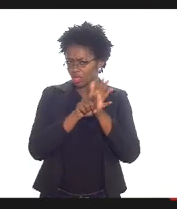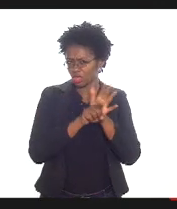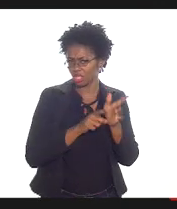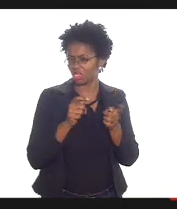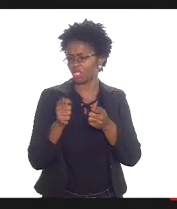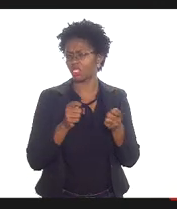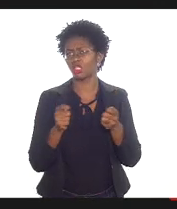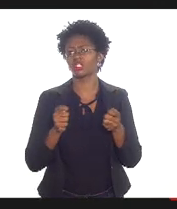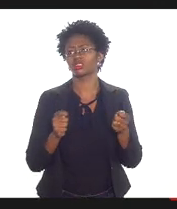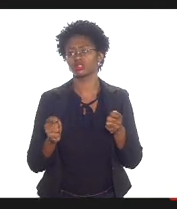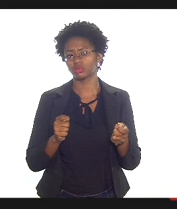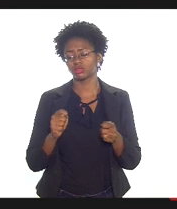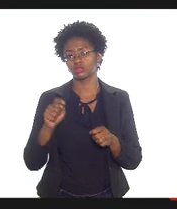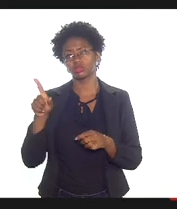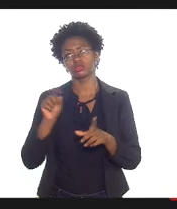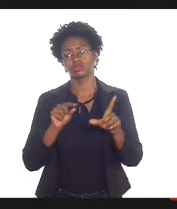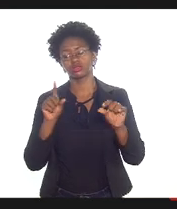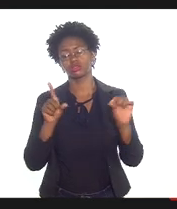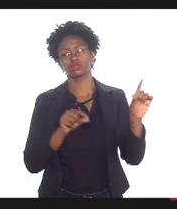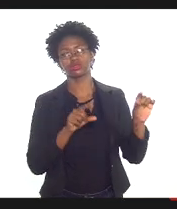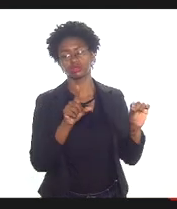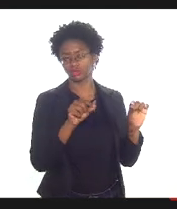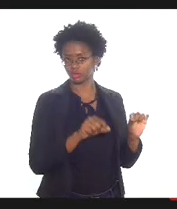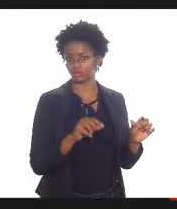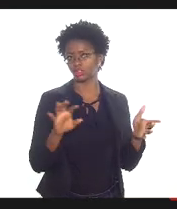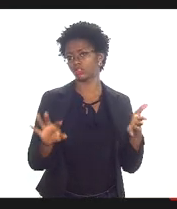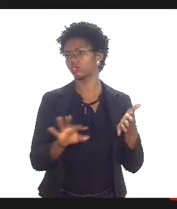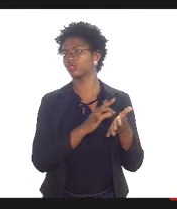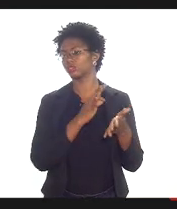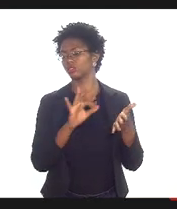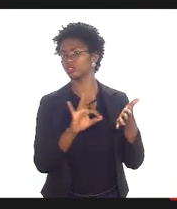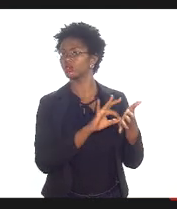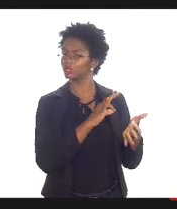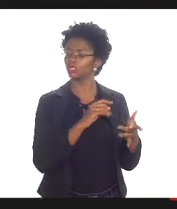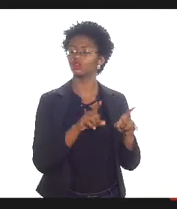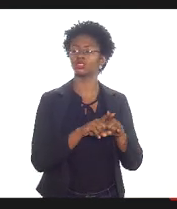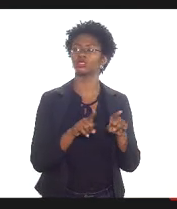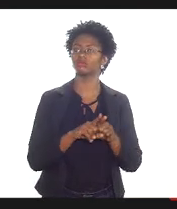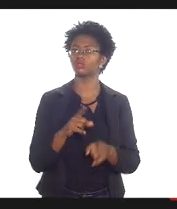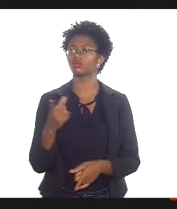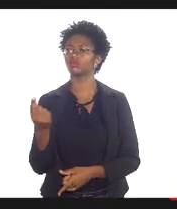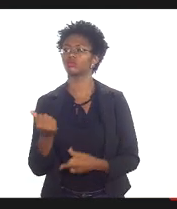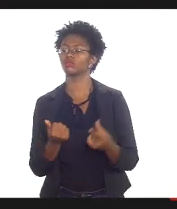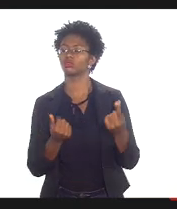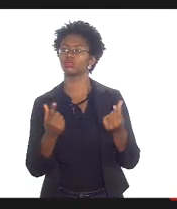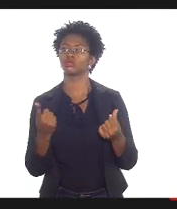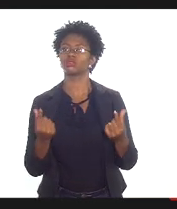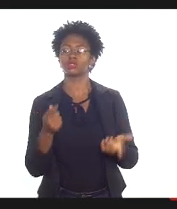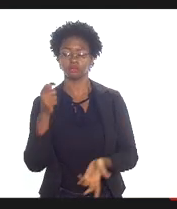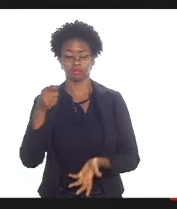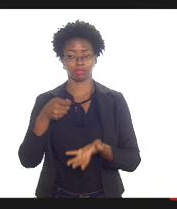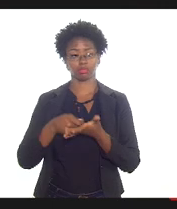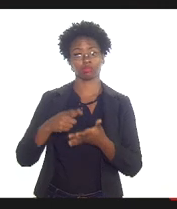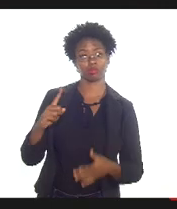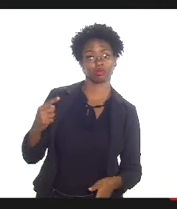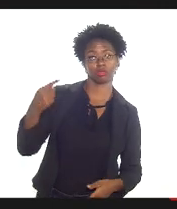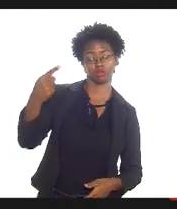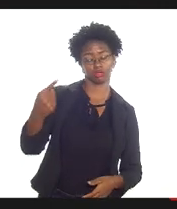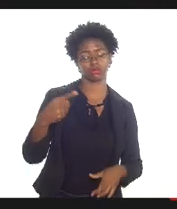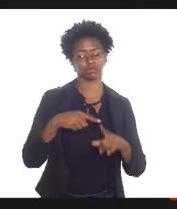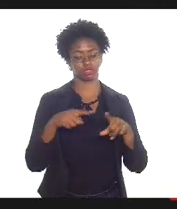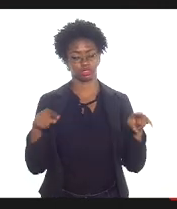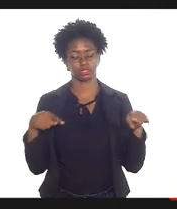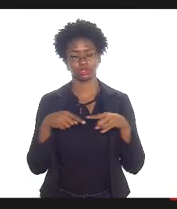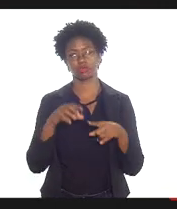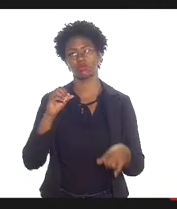que definiu bônus de assinatura e valores a pagar de cessão onerosa.